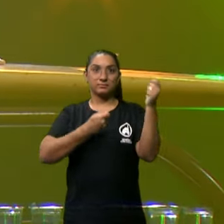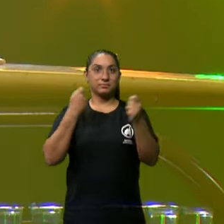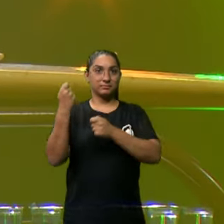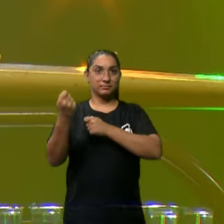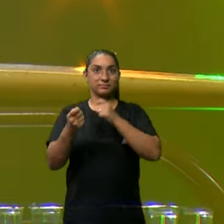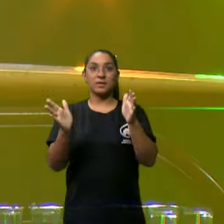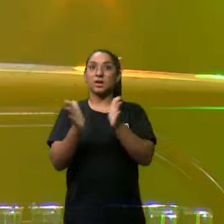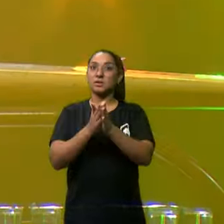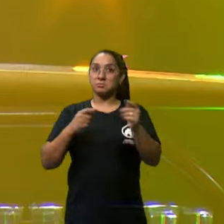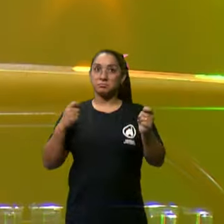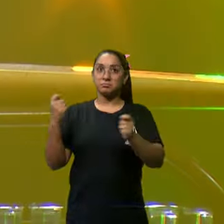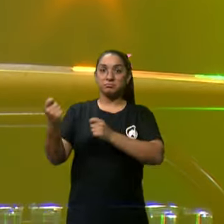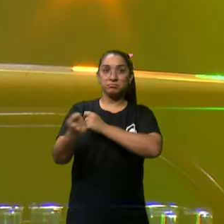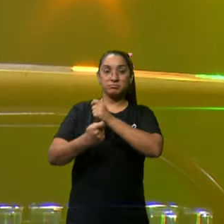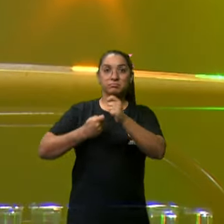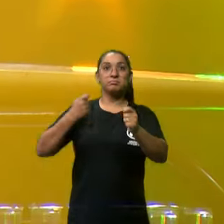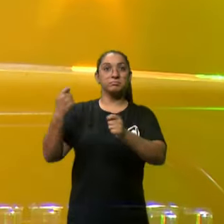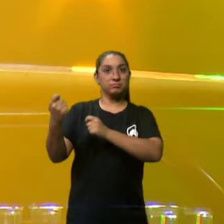aleluia